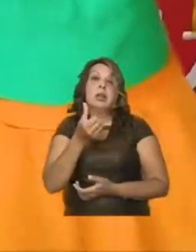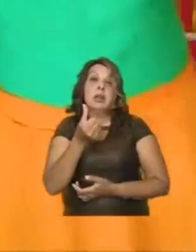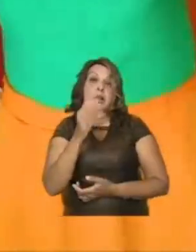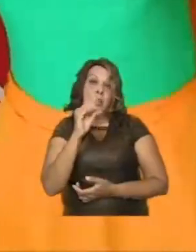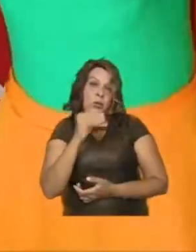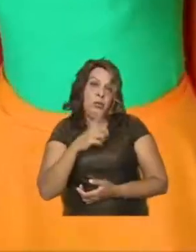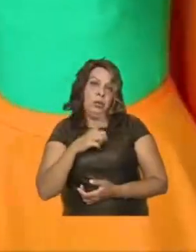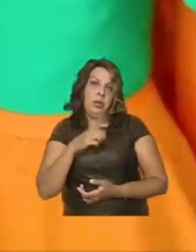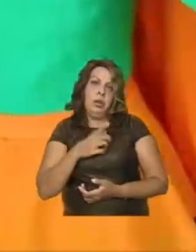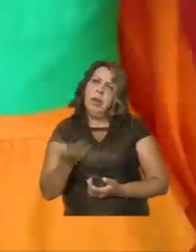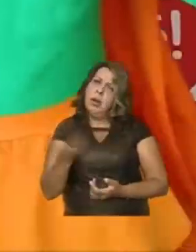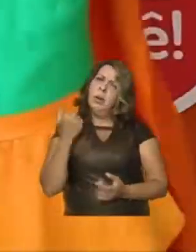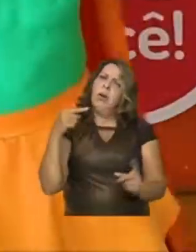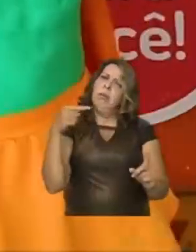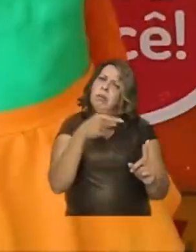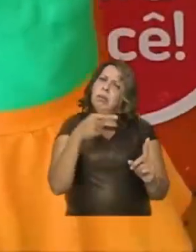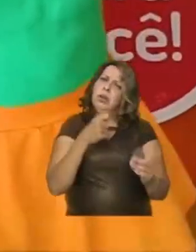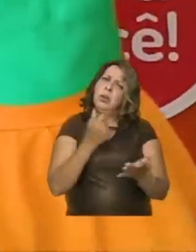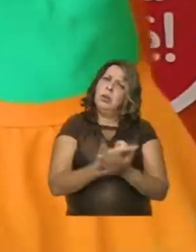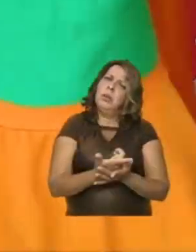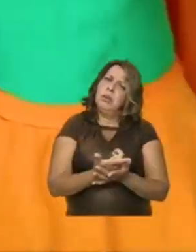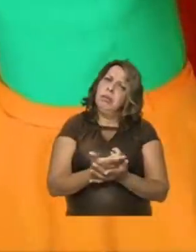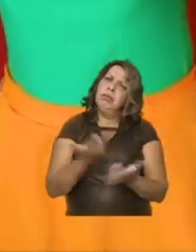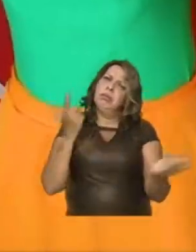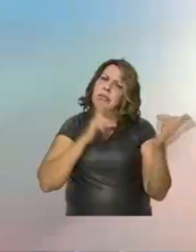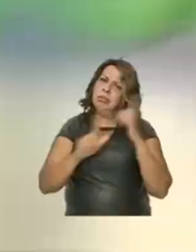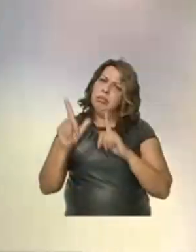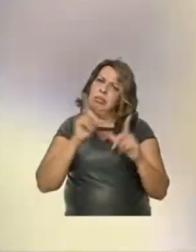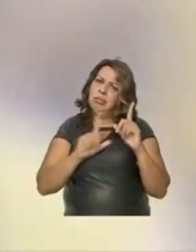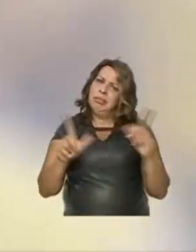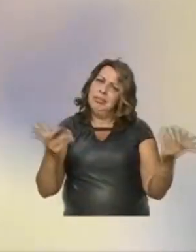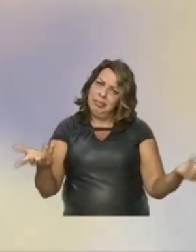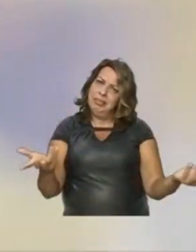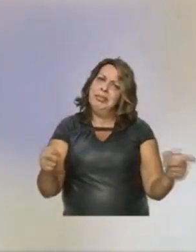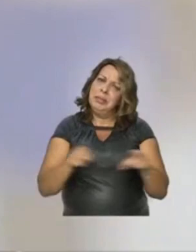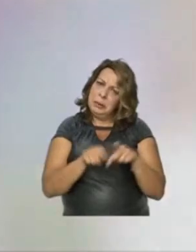igual o João Batista, venha adquirir seu Caju Cap e seja o próximo contemplado.